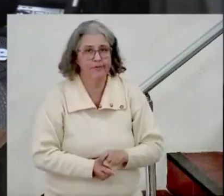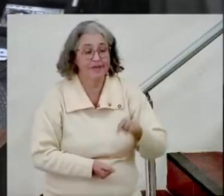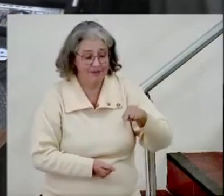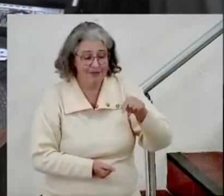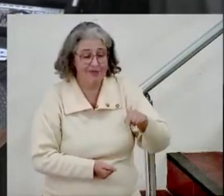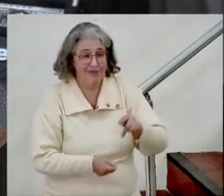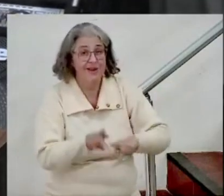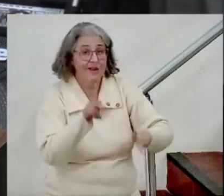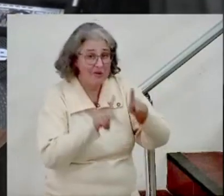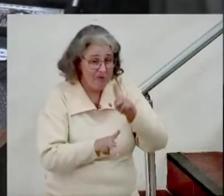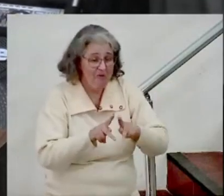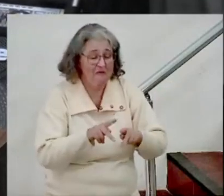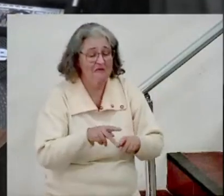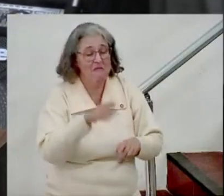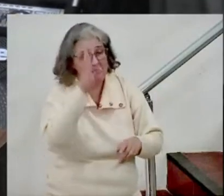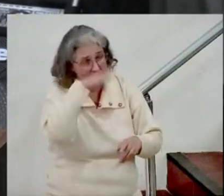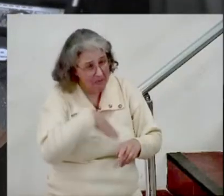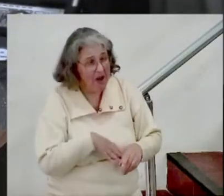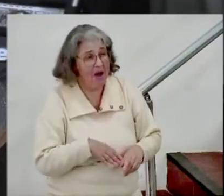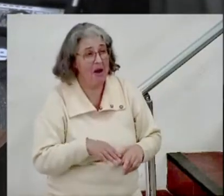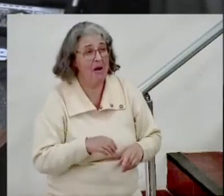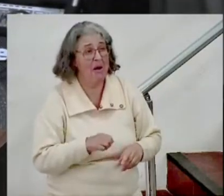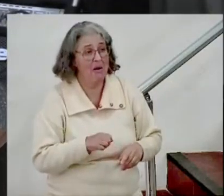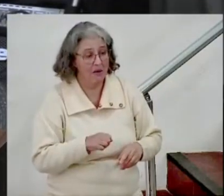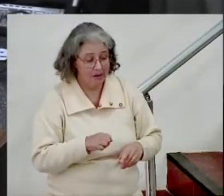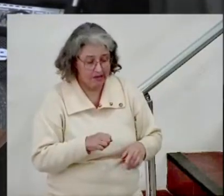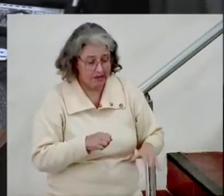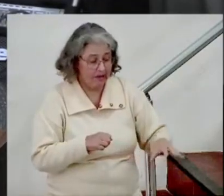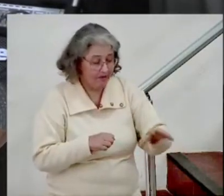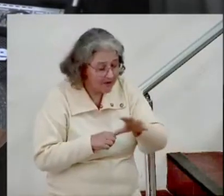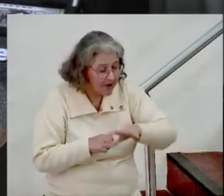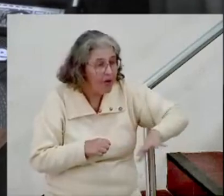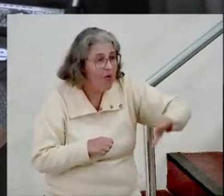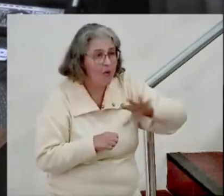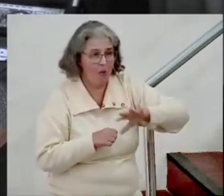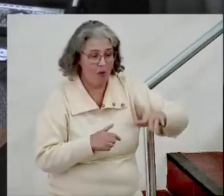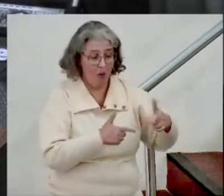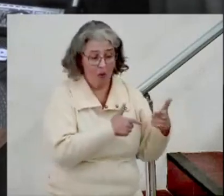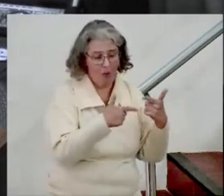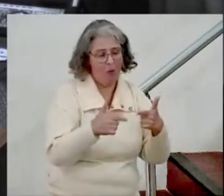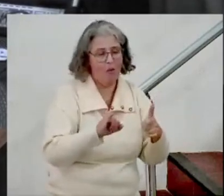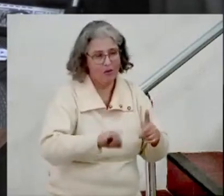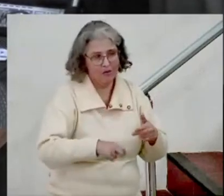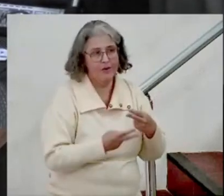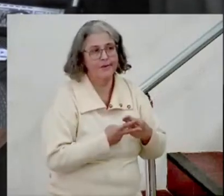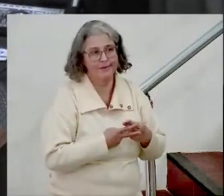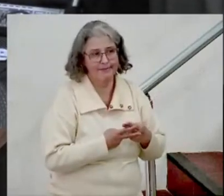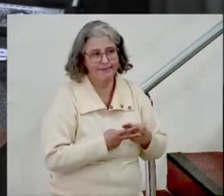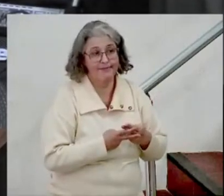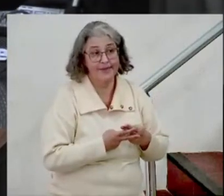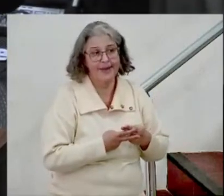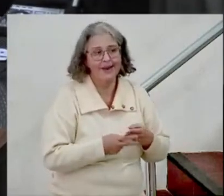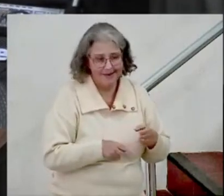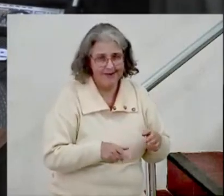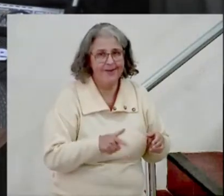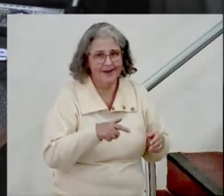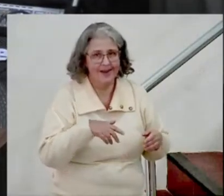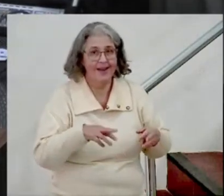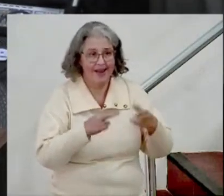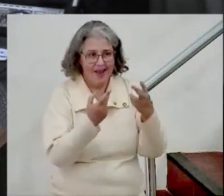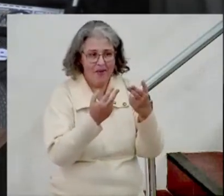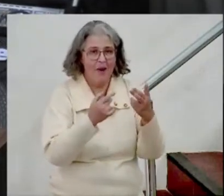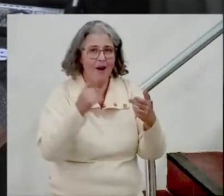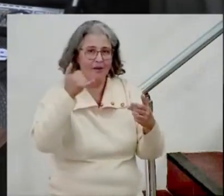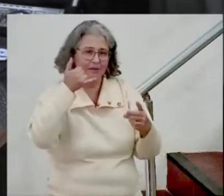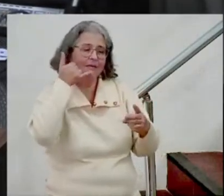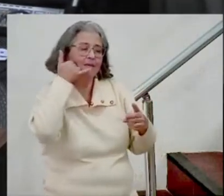no mundo um grande poder, um grande império. E é nessa época que a água chega no pescoço. Do jeito que Deus tinha falado